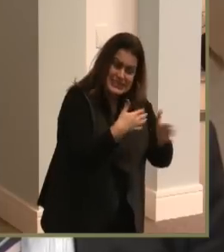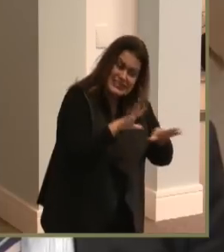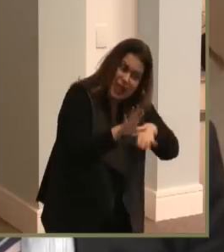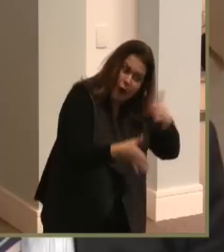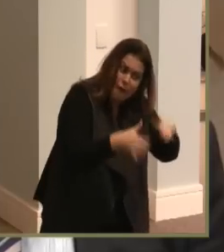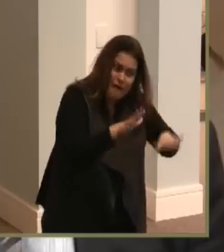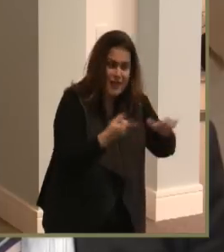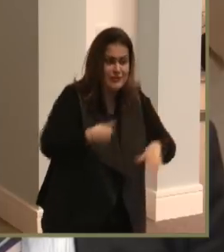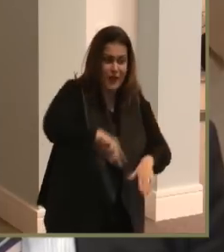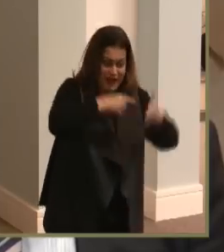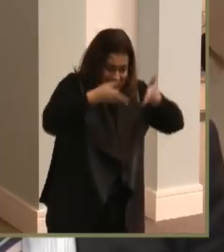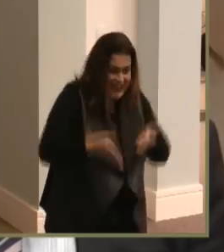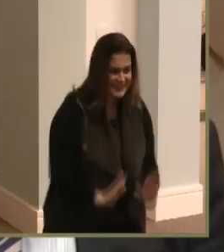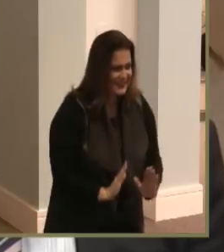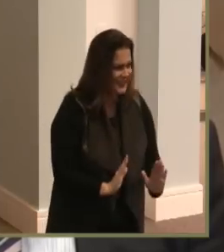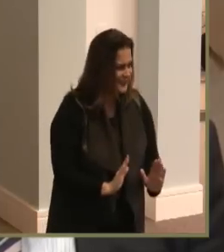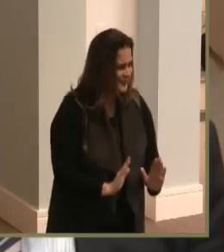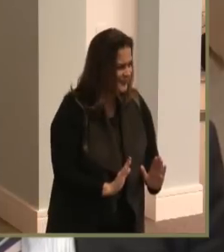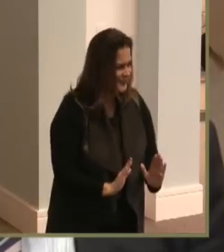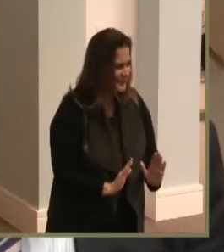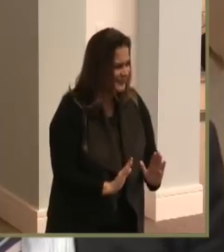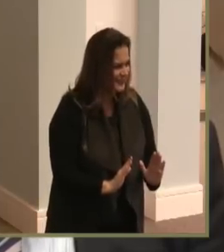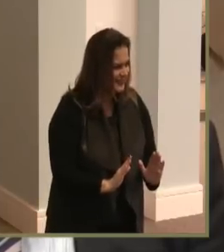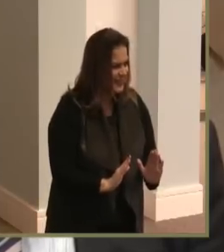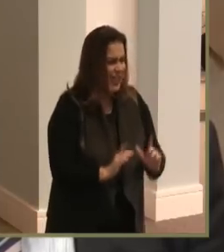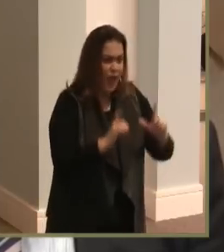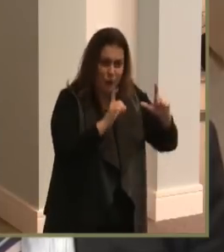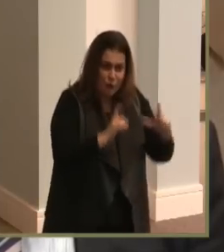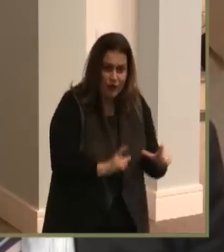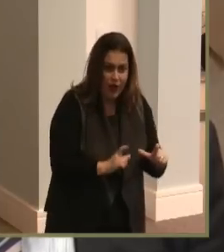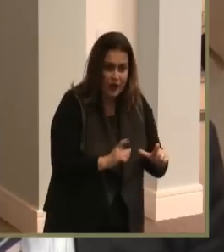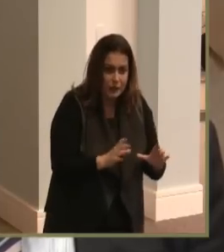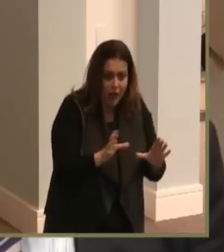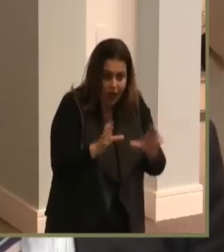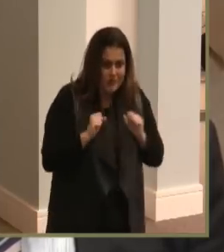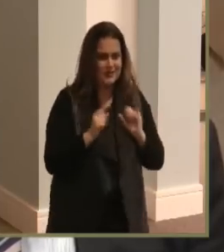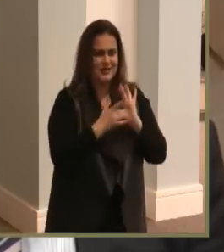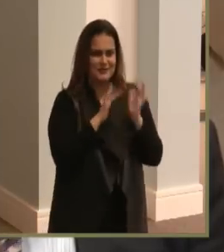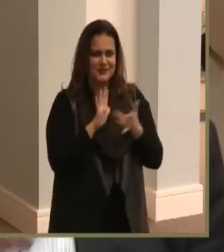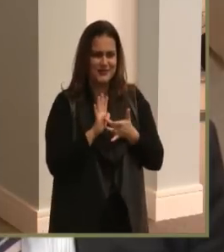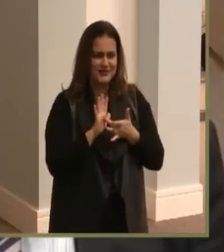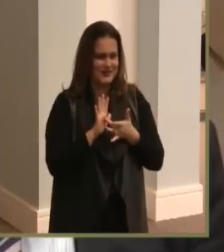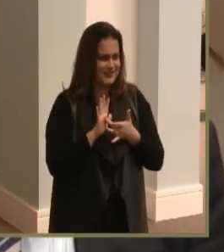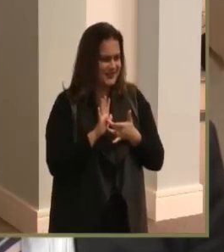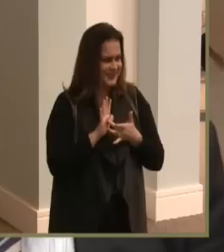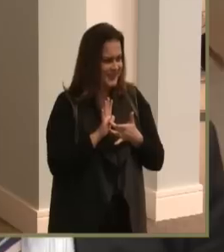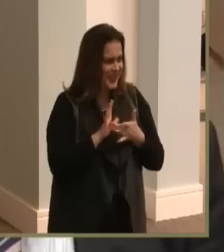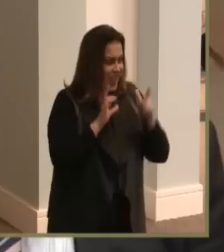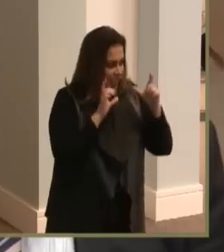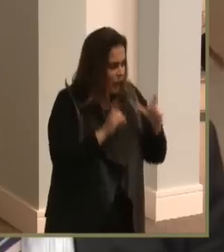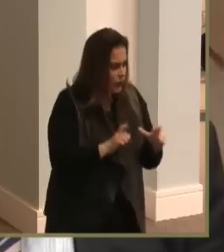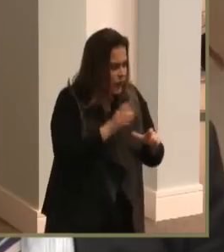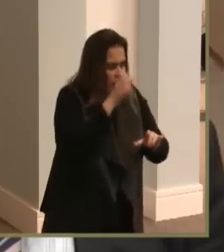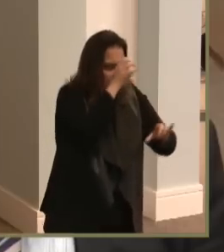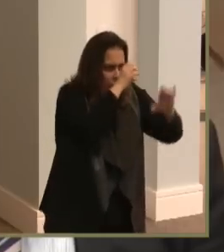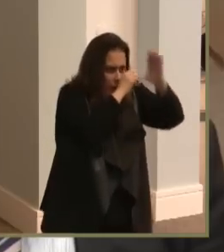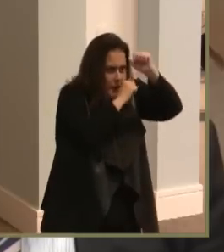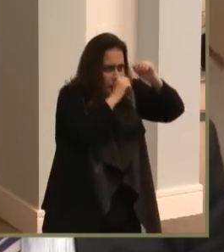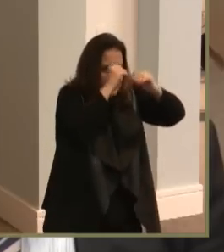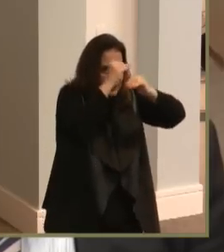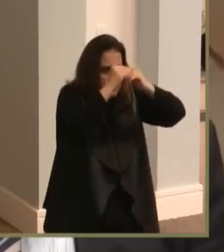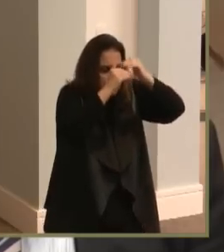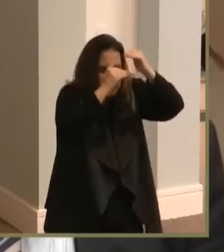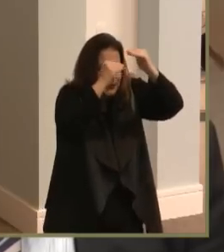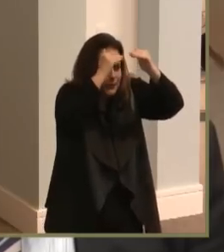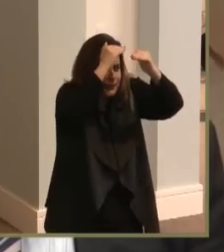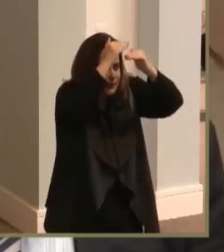se desenvolveram, foram trilhando, foram galgando espaços da igreja, como por exemplo hoje, 10 meninos e meninas que estão saindo